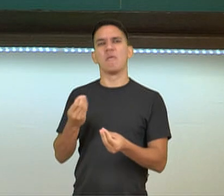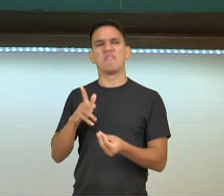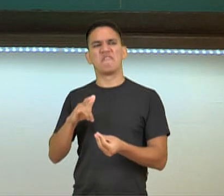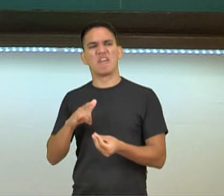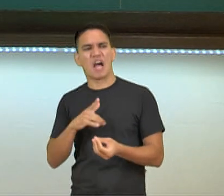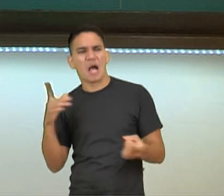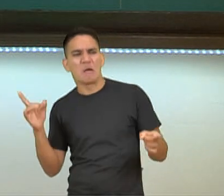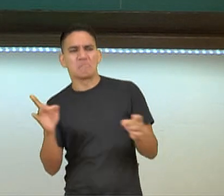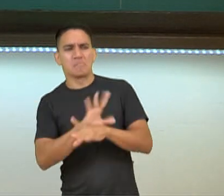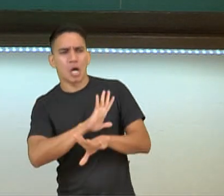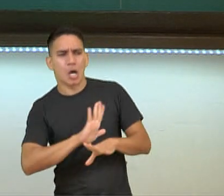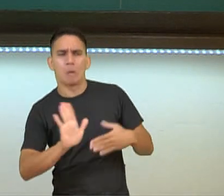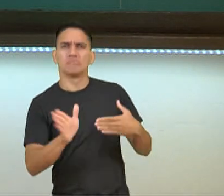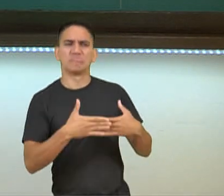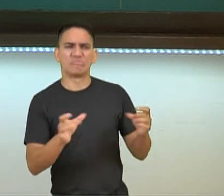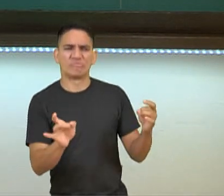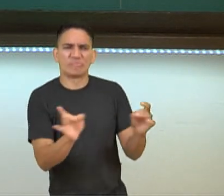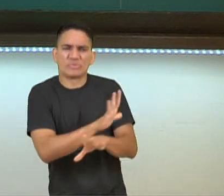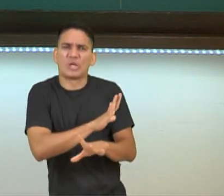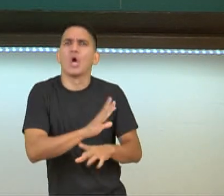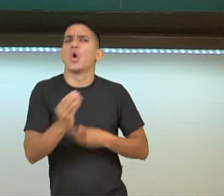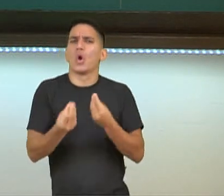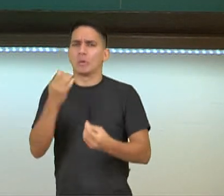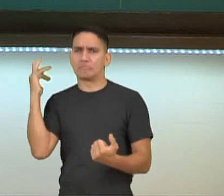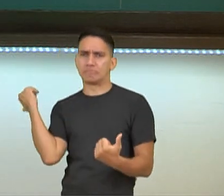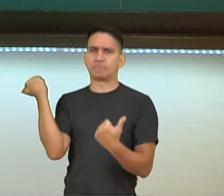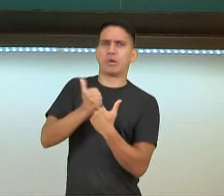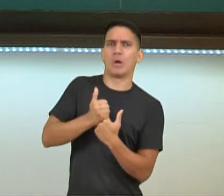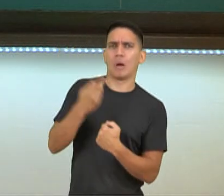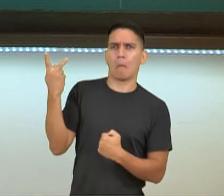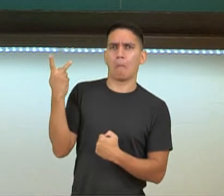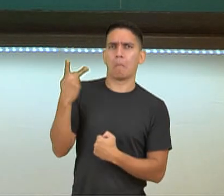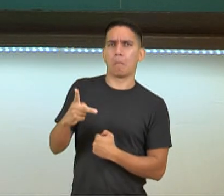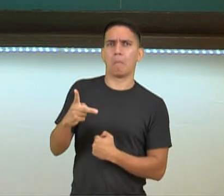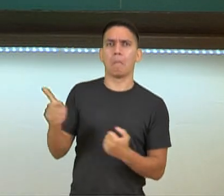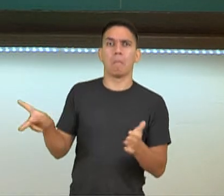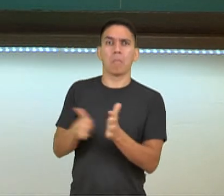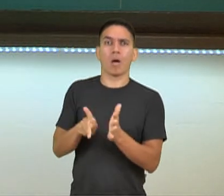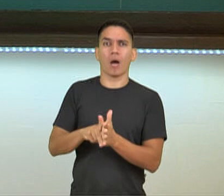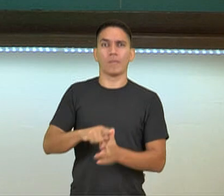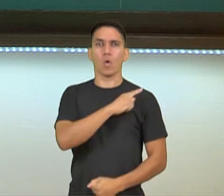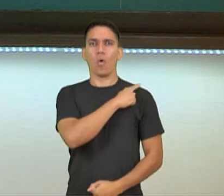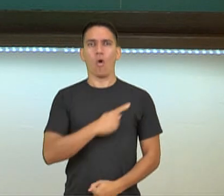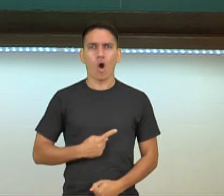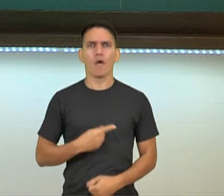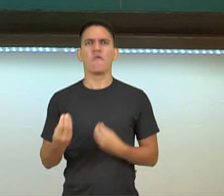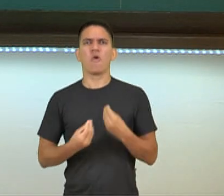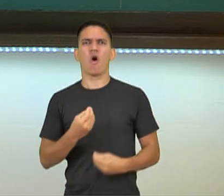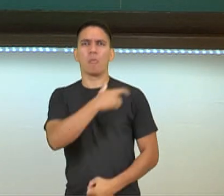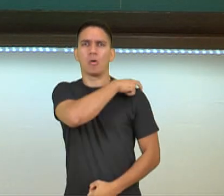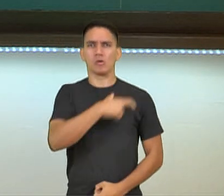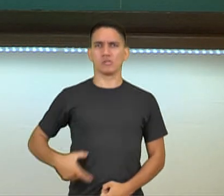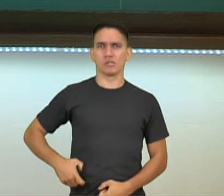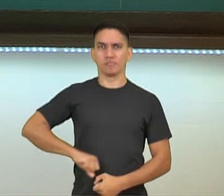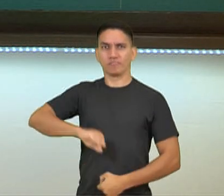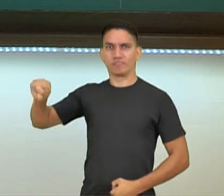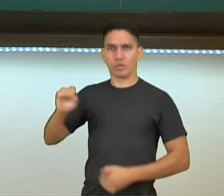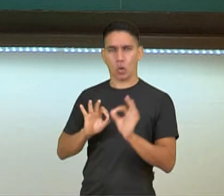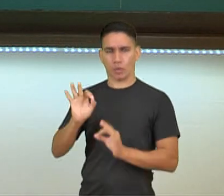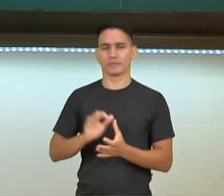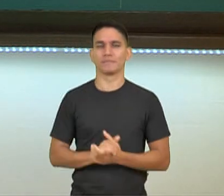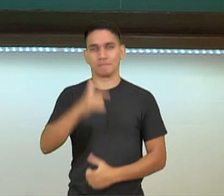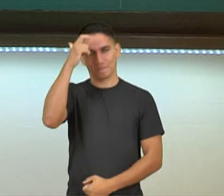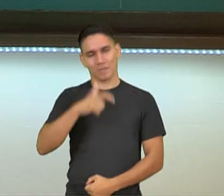acabar colocando o seu governo, como ele vai instituir um império, como ele vai se organizar, né? Bom, eu sou a professora